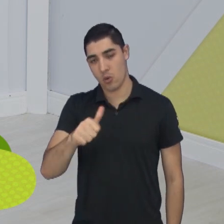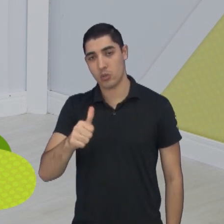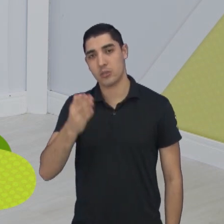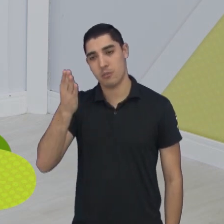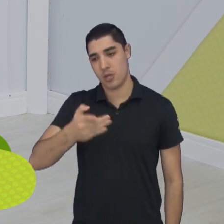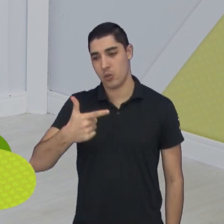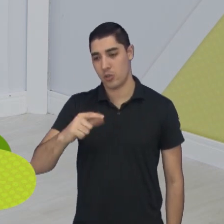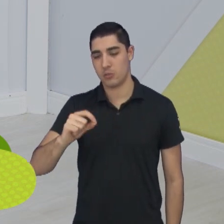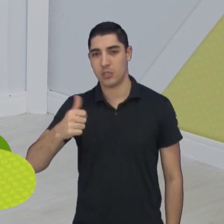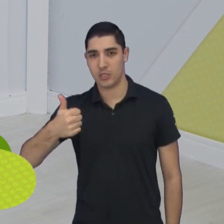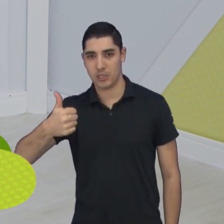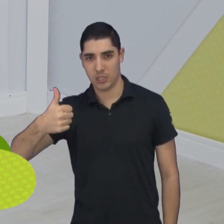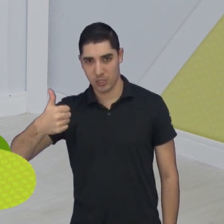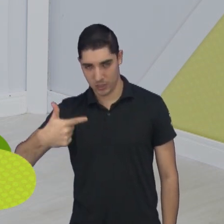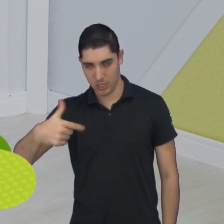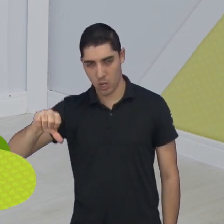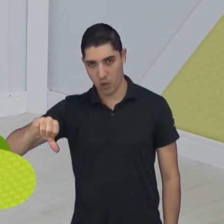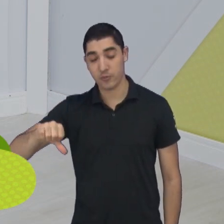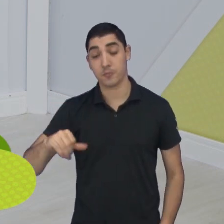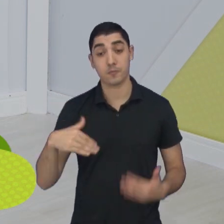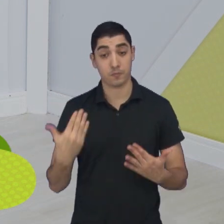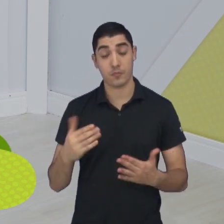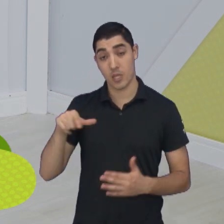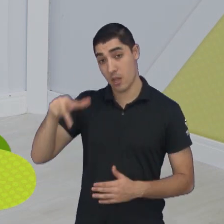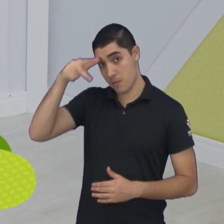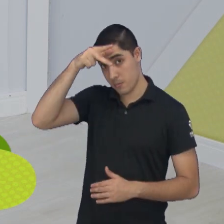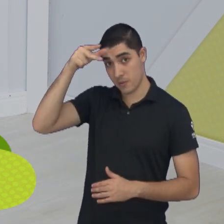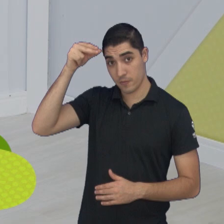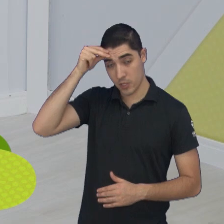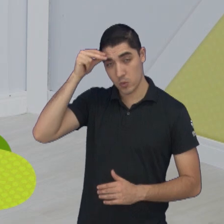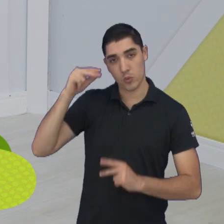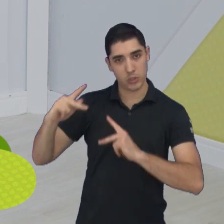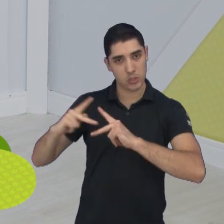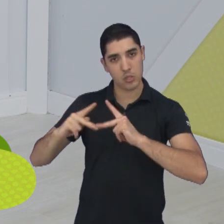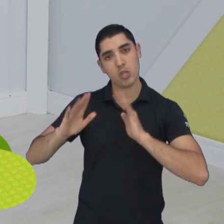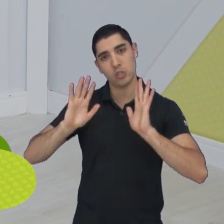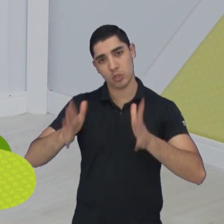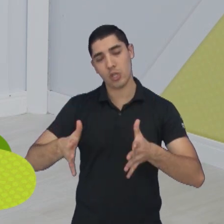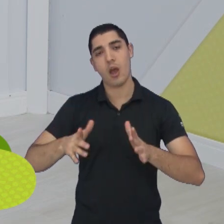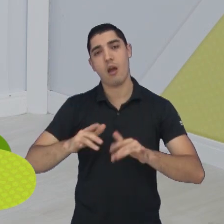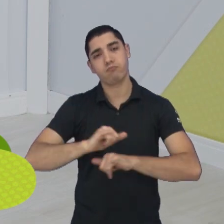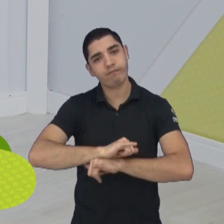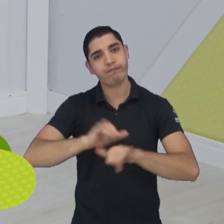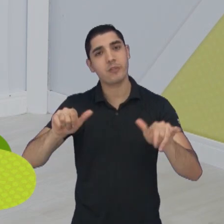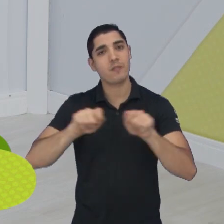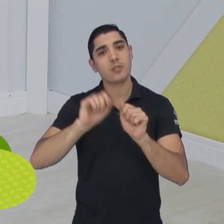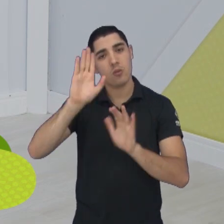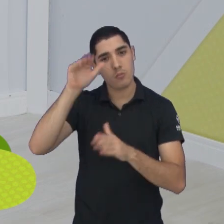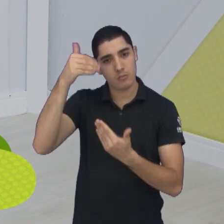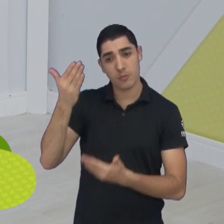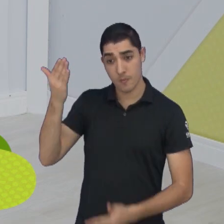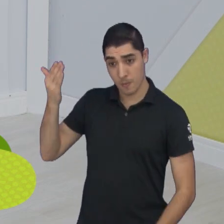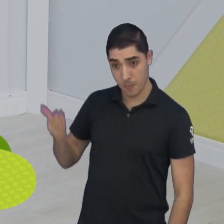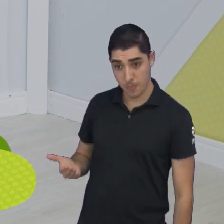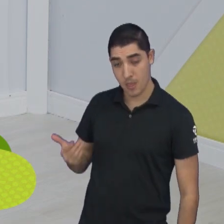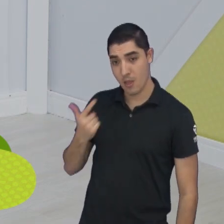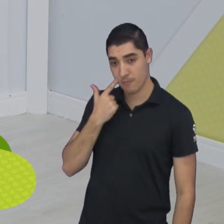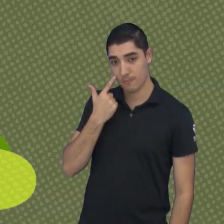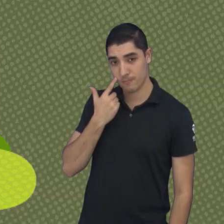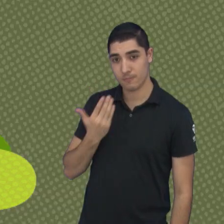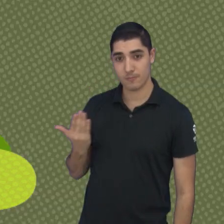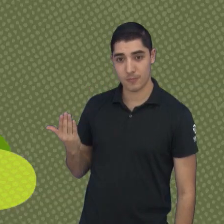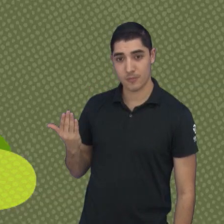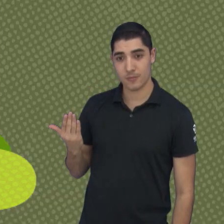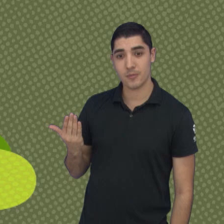311/2019. No intervalo desse jogo, a Prefeitura de São José dos Campos realiza uma homenagem a Zé Olaio, esse que você está vendo na imagem aí,